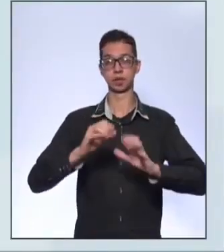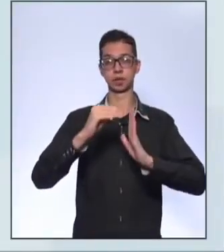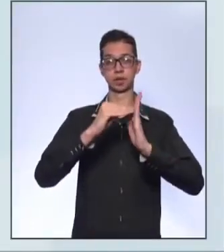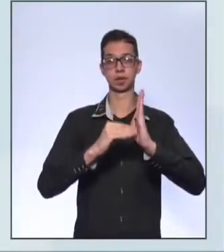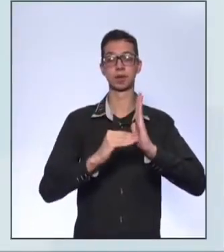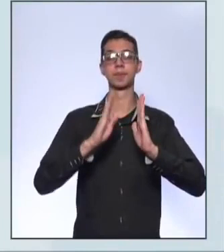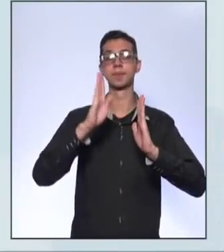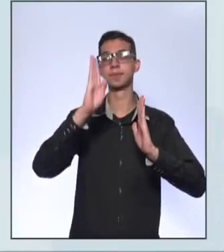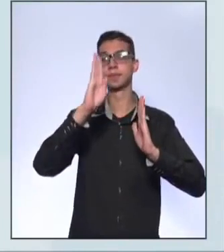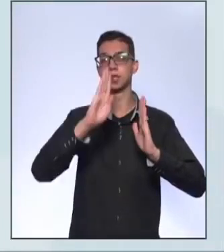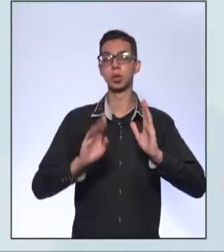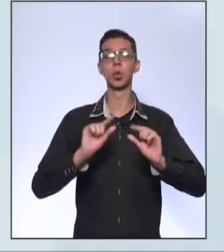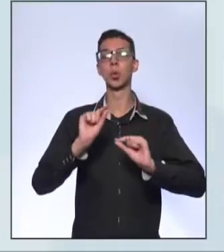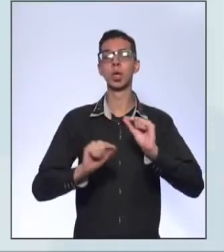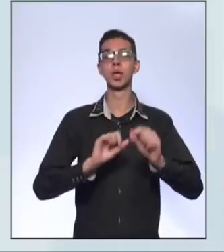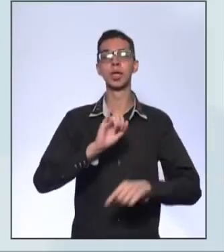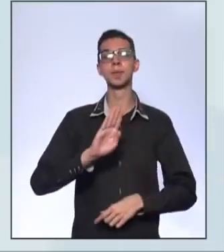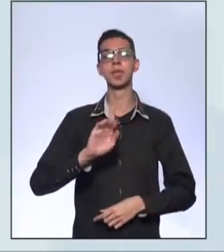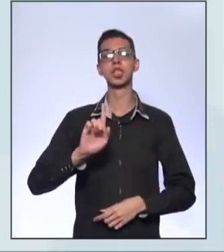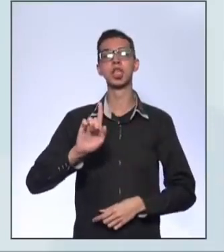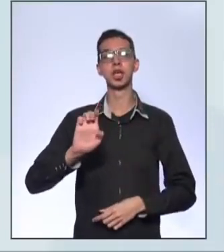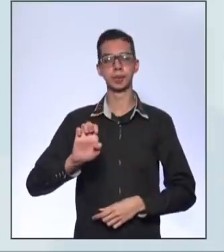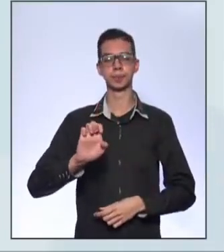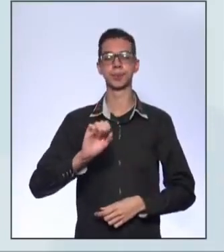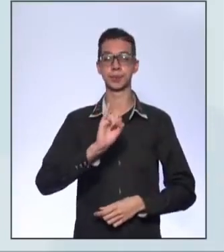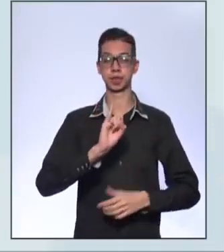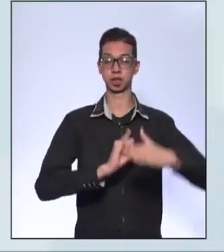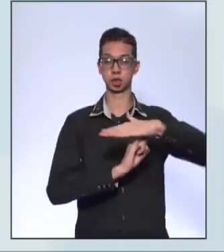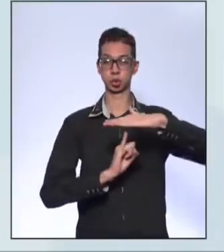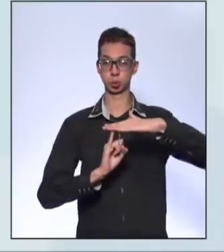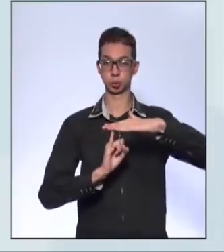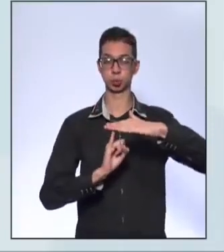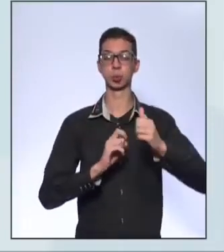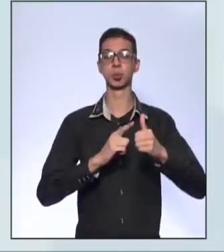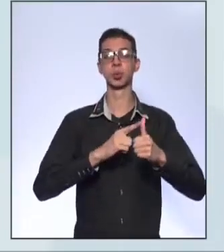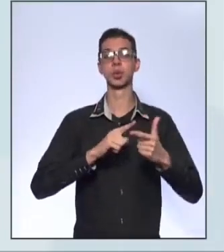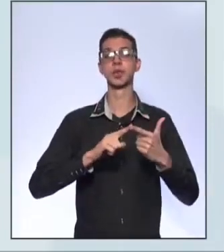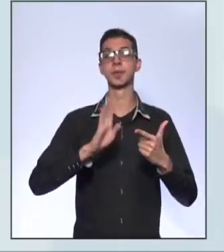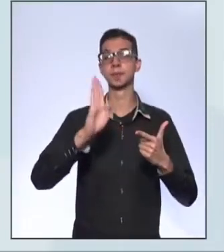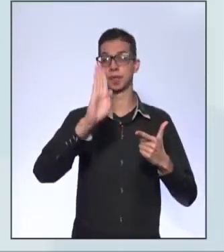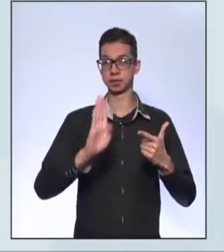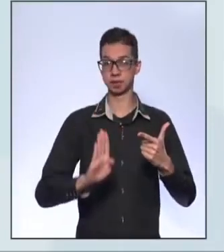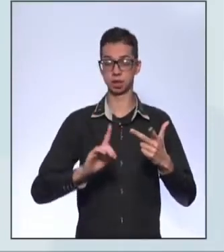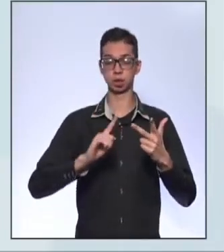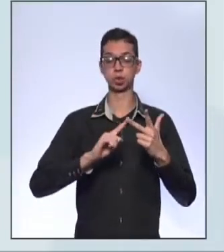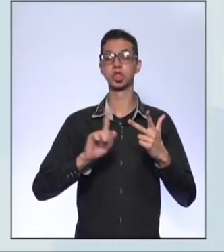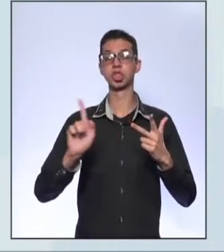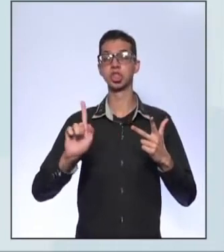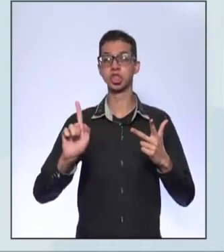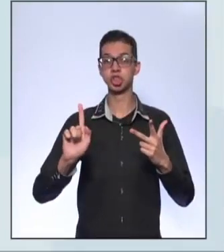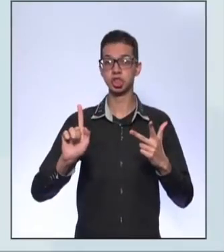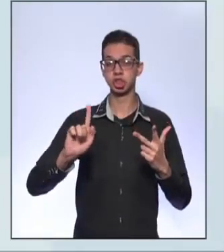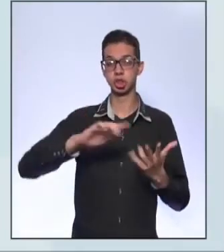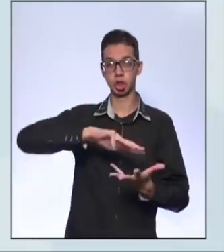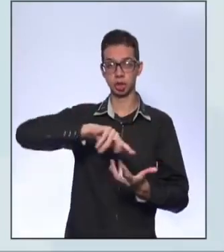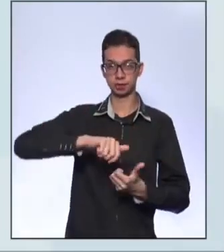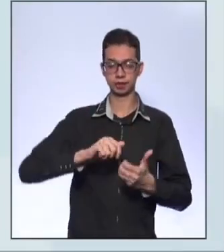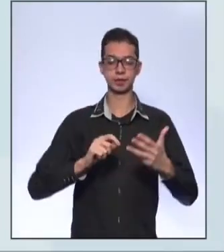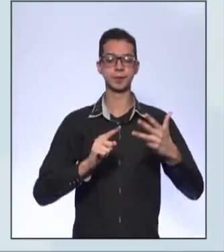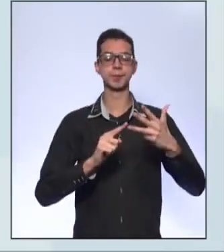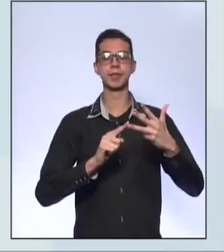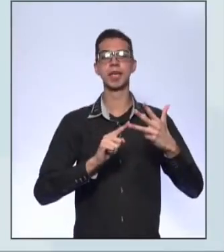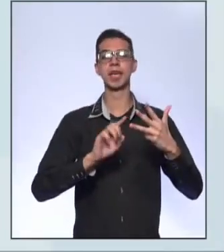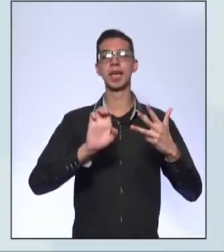é o Instituto Brasileiro de geografia e estatística aí ele identifica e classifica né com os seguintes critérios